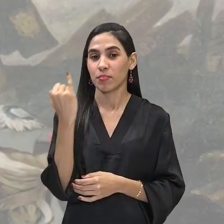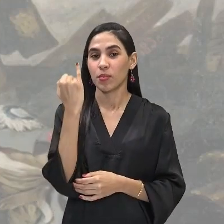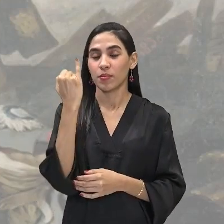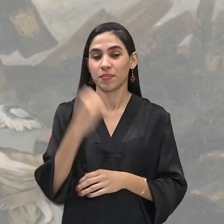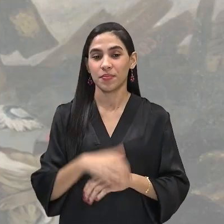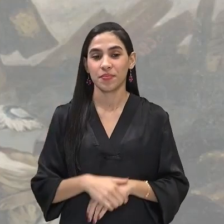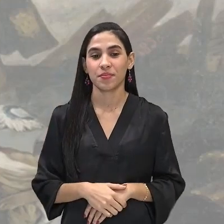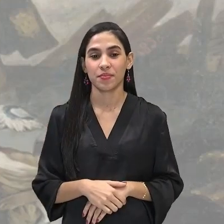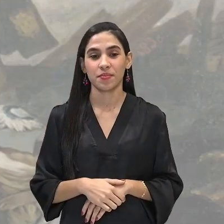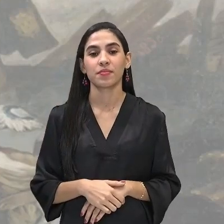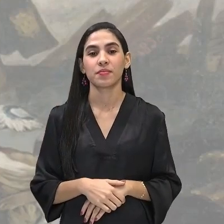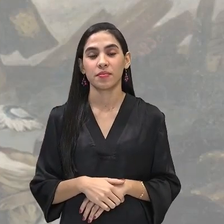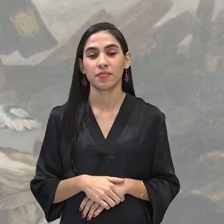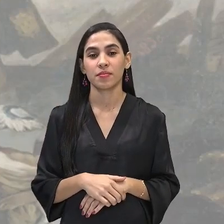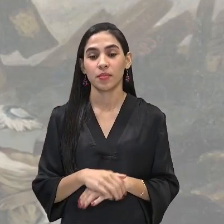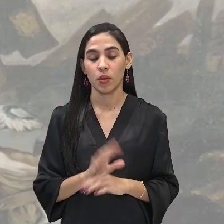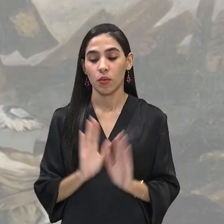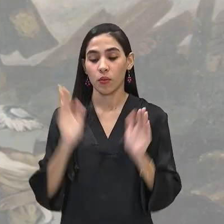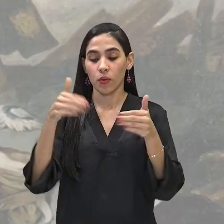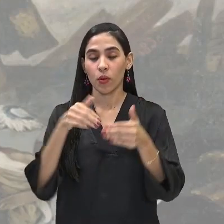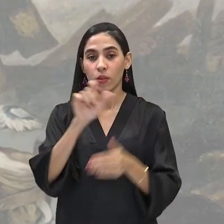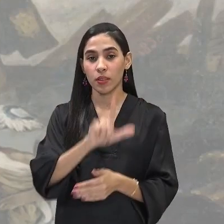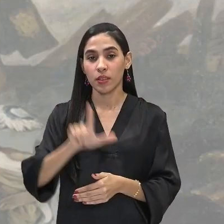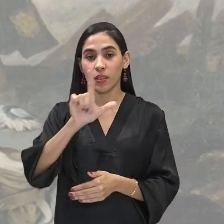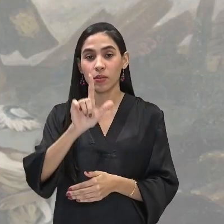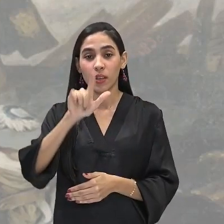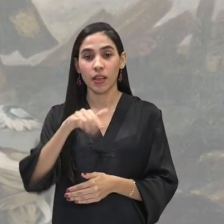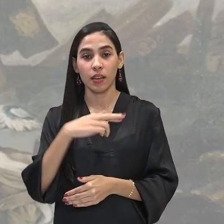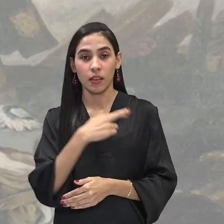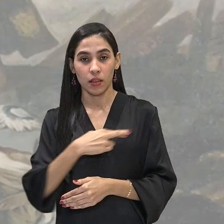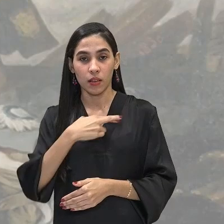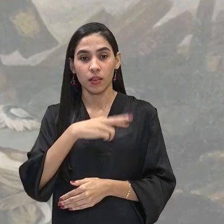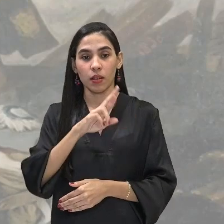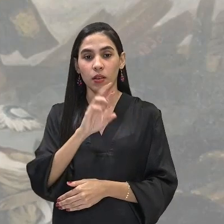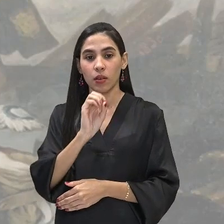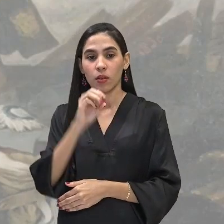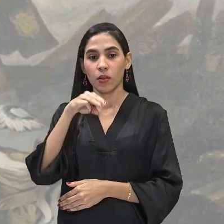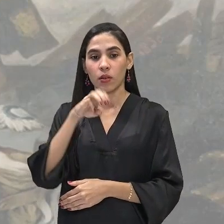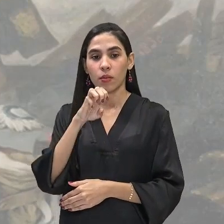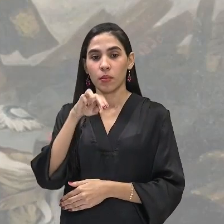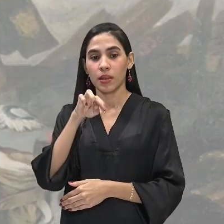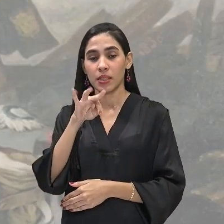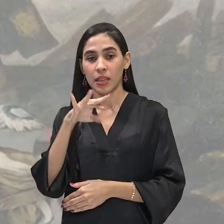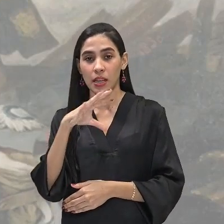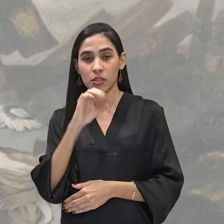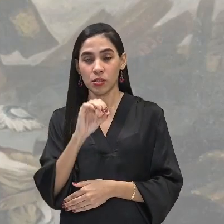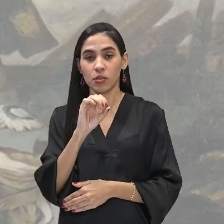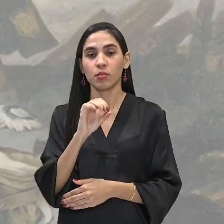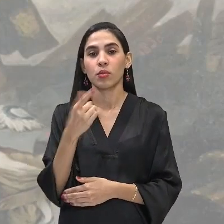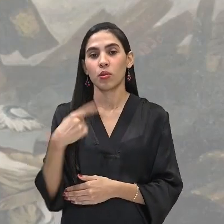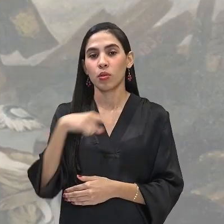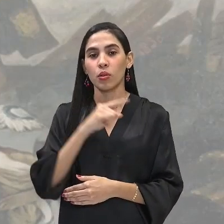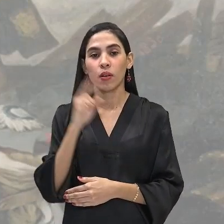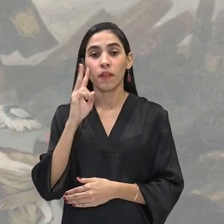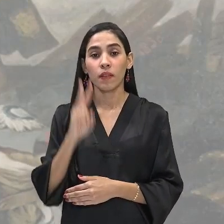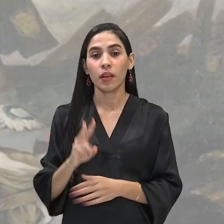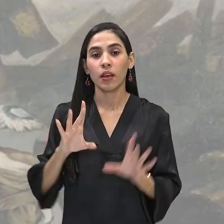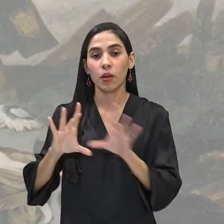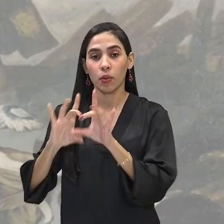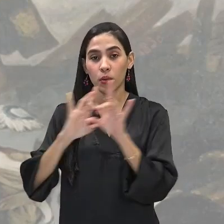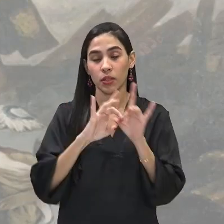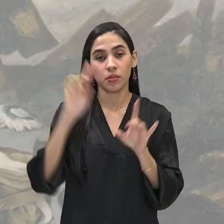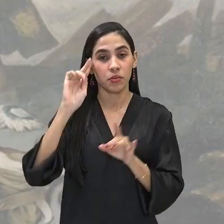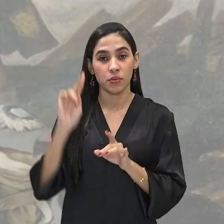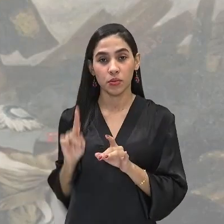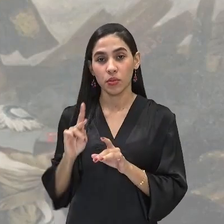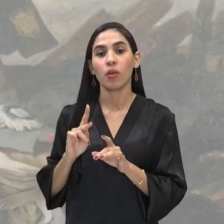importantíssima para a literatura, que é o romantismo. Vamos verificar aqui o contexto histórico em que surge